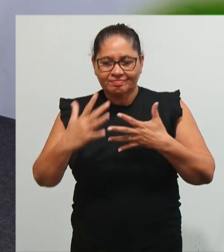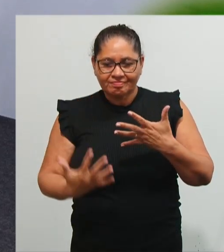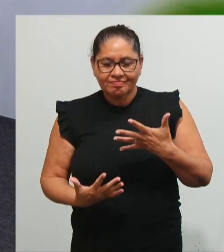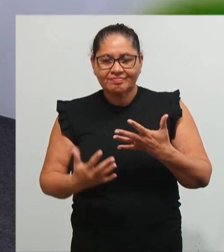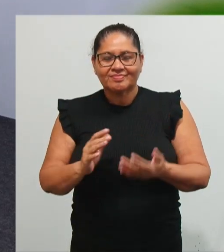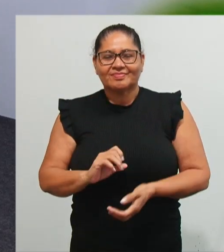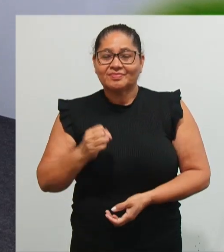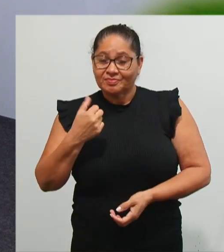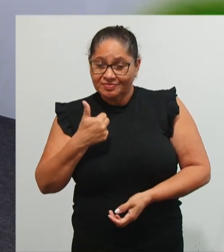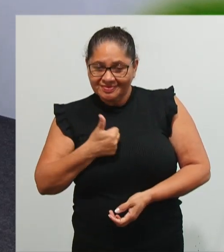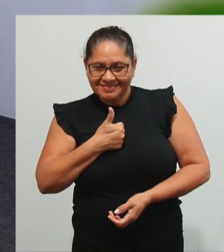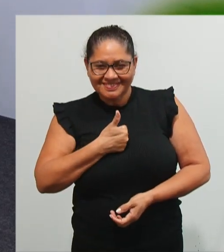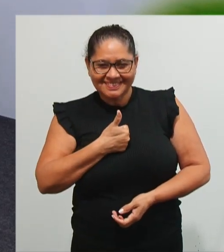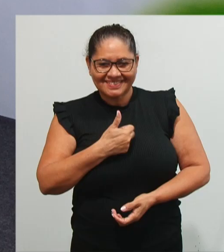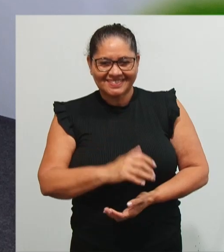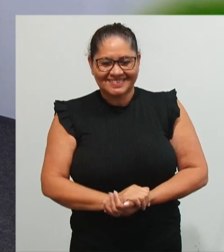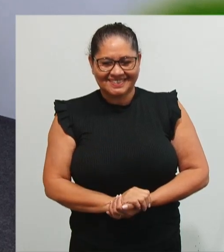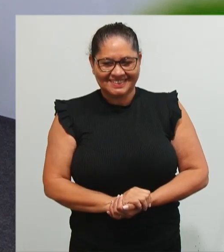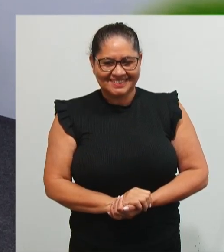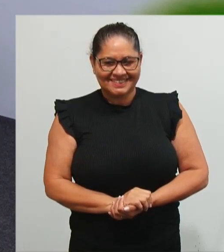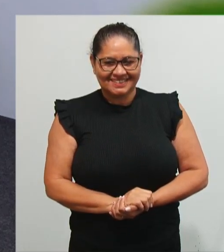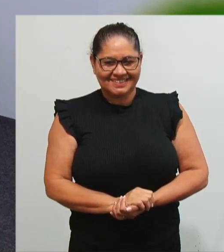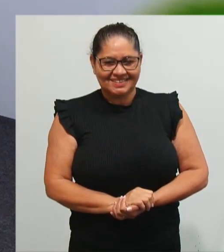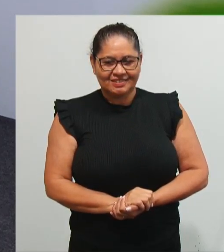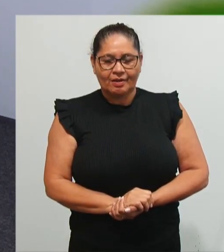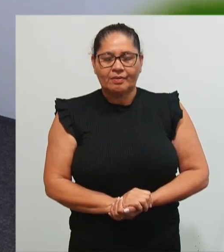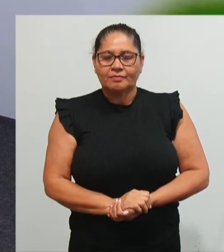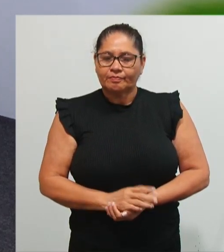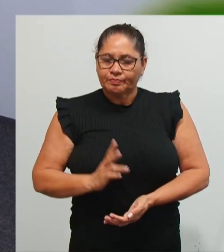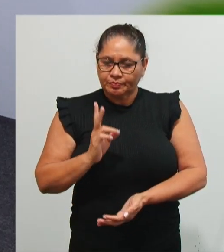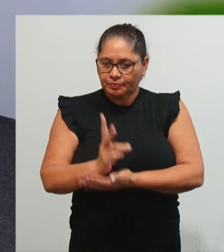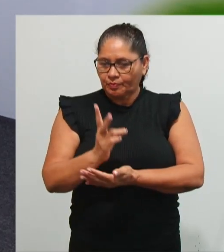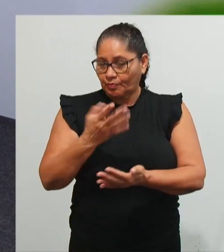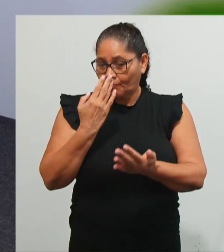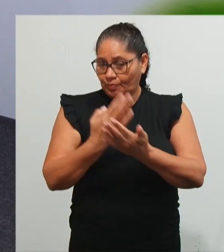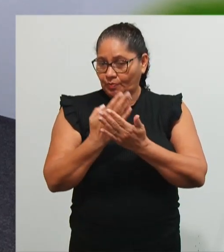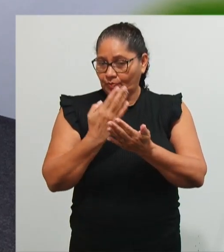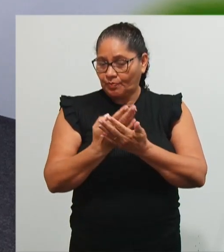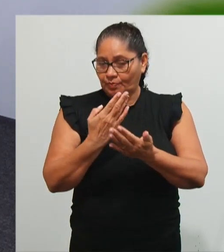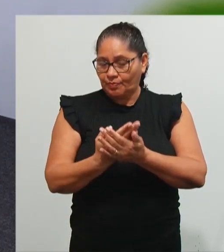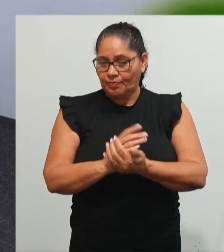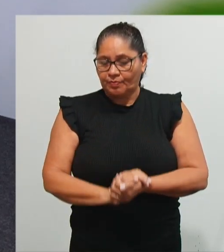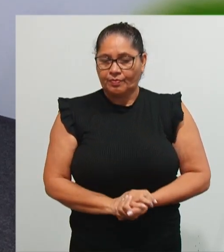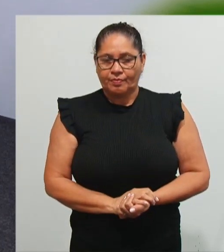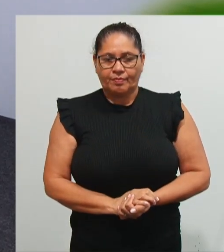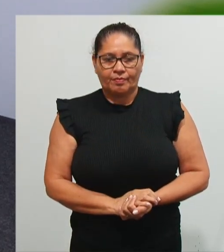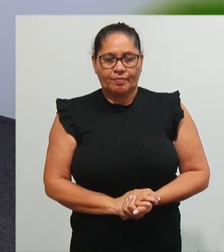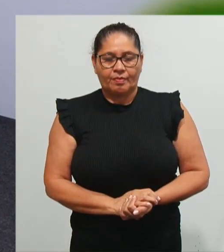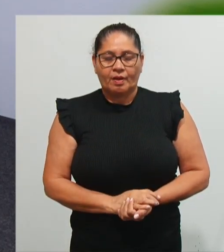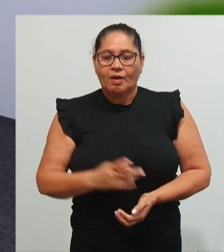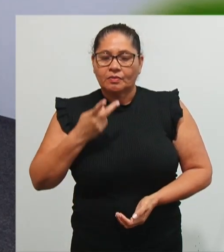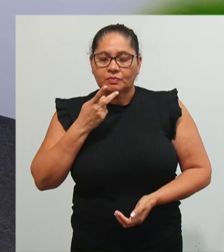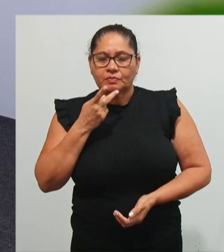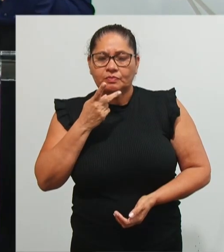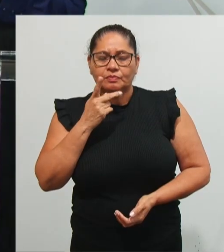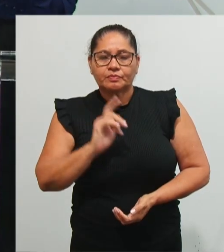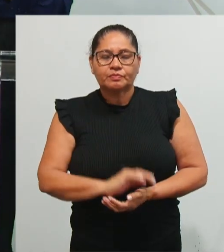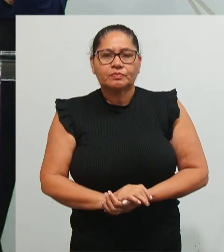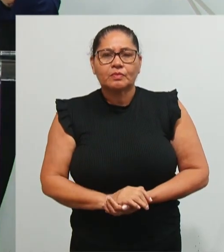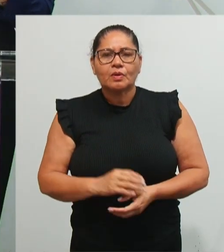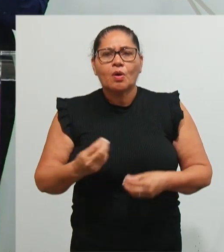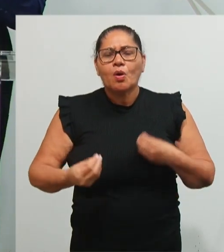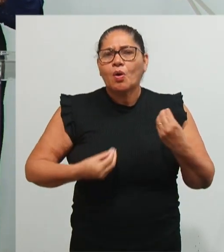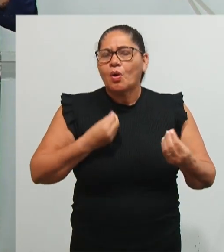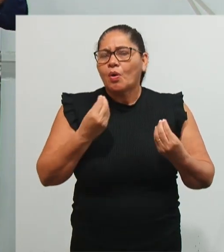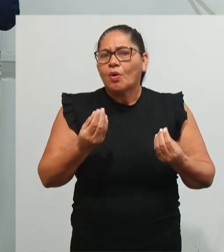Oi, Sebastiana, tudo bom? Vamos seguir agora para a nossa aula? Bom, nessa aula nós vamos falar um pouco sobre como a